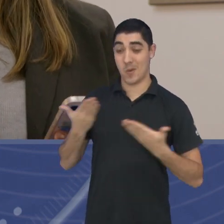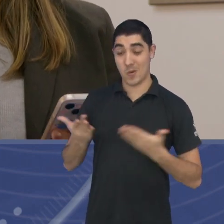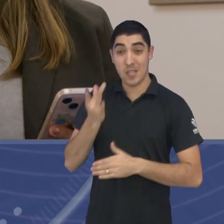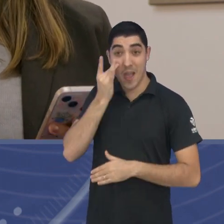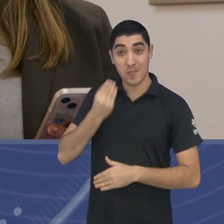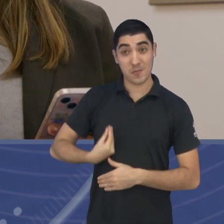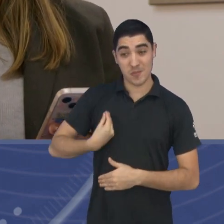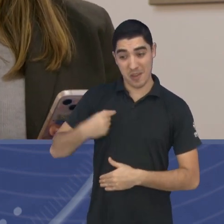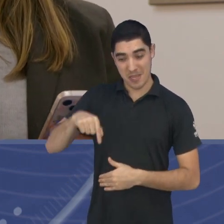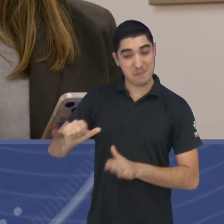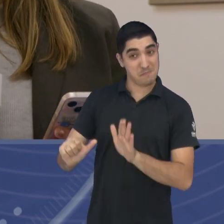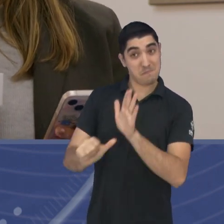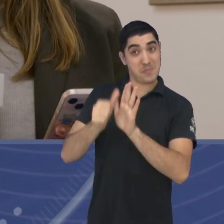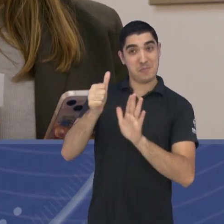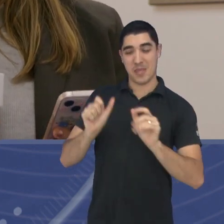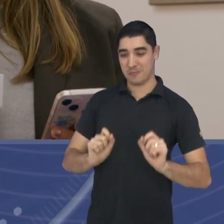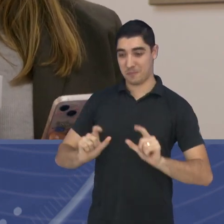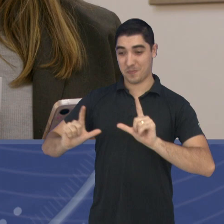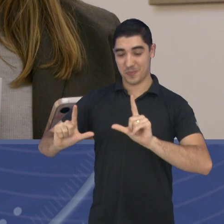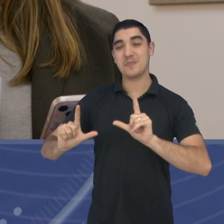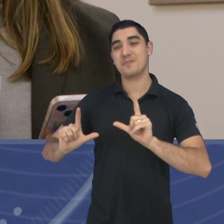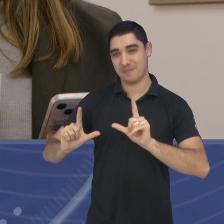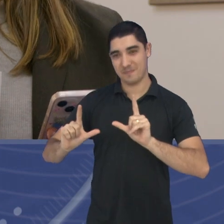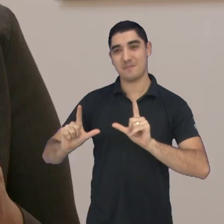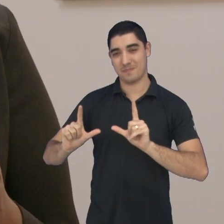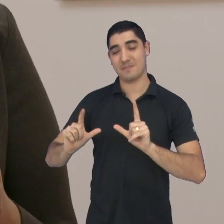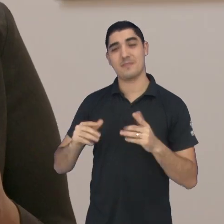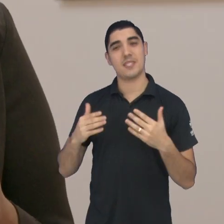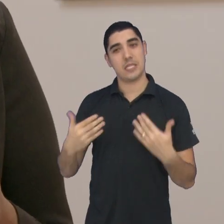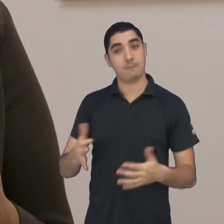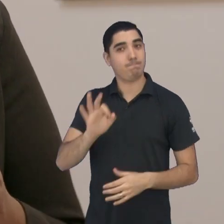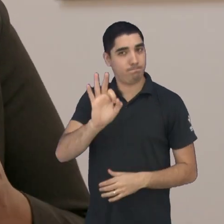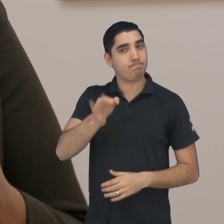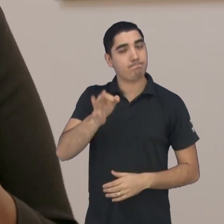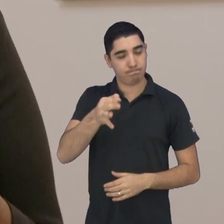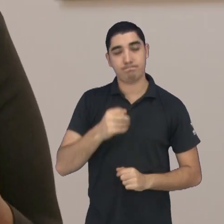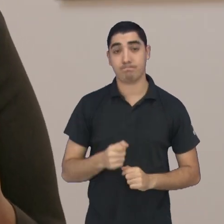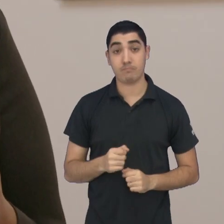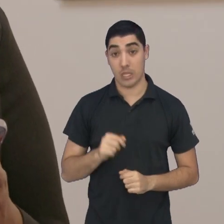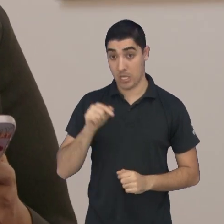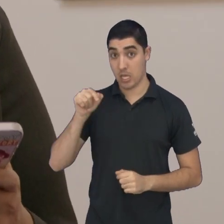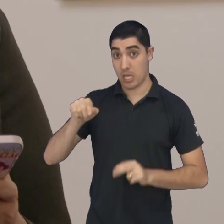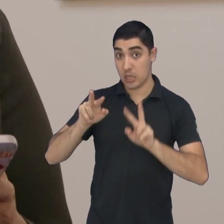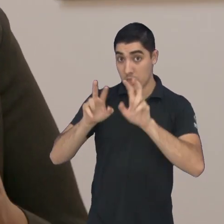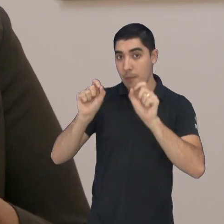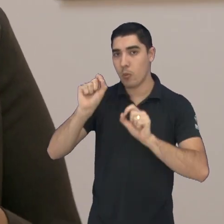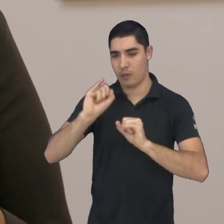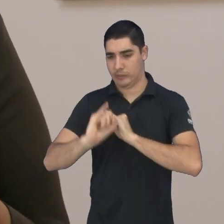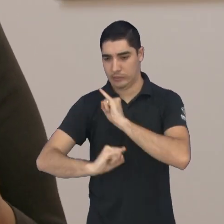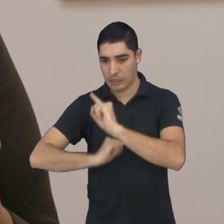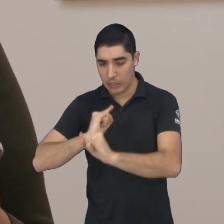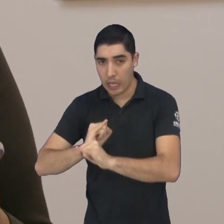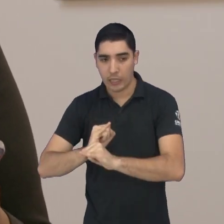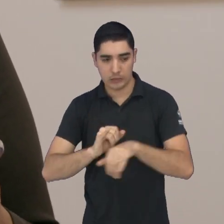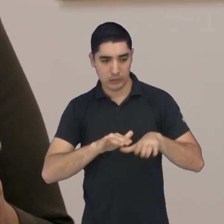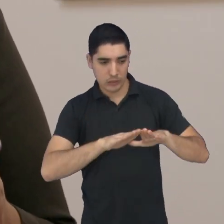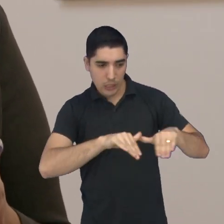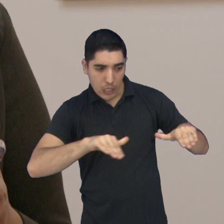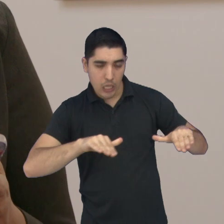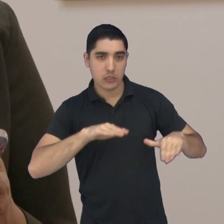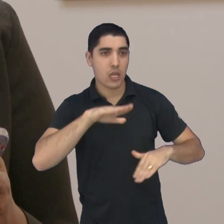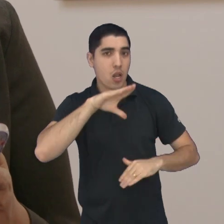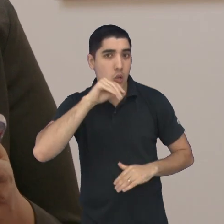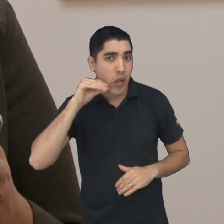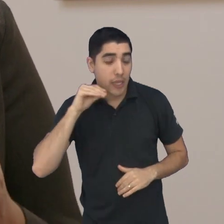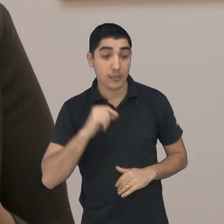pela primeira vez com você no Diálogos da Cidade. E é isso mesmo, né? Quando o assunto é internet, criança e adolescente, é